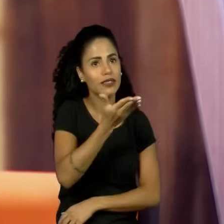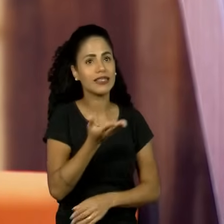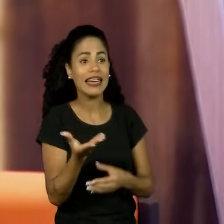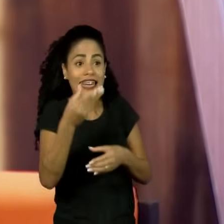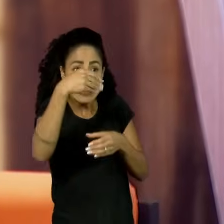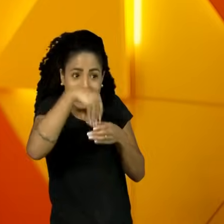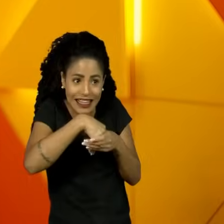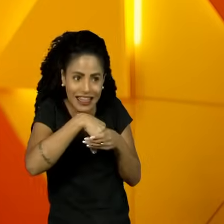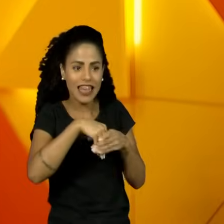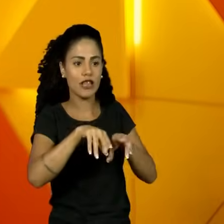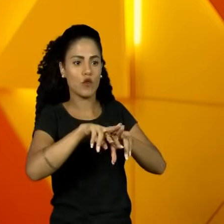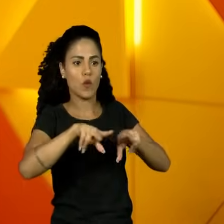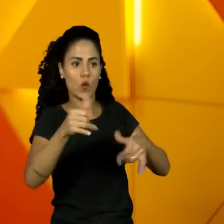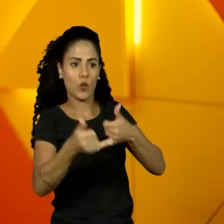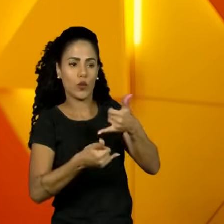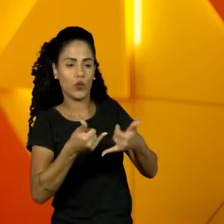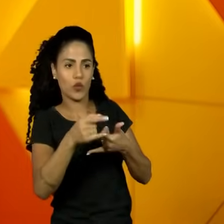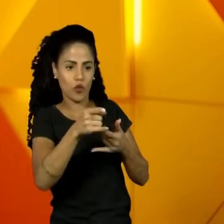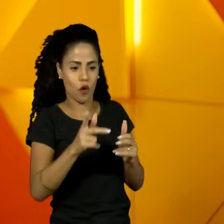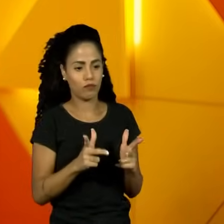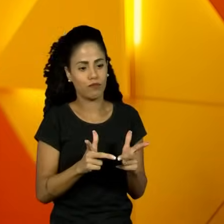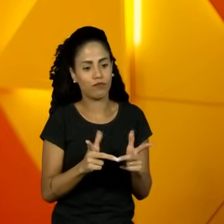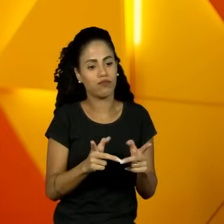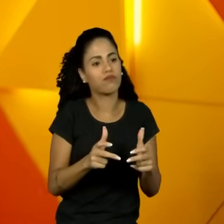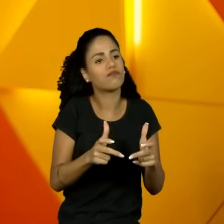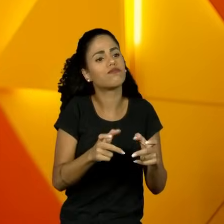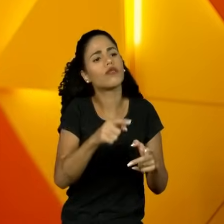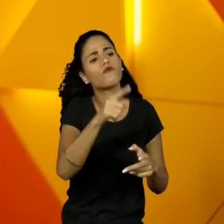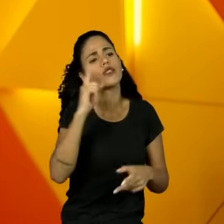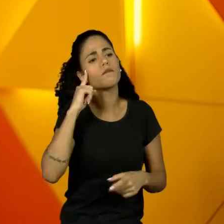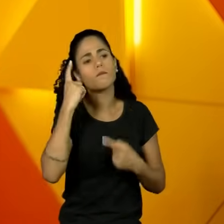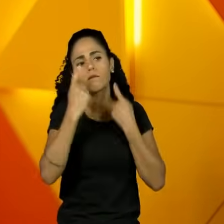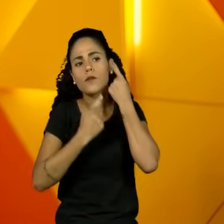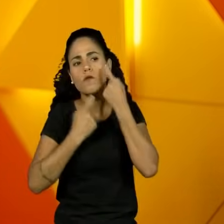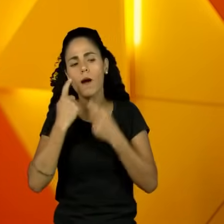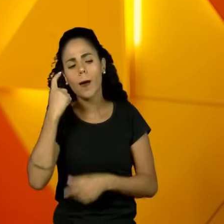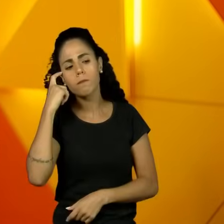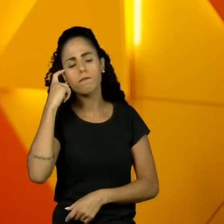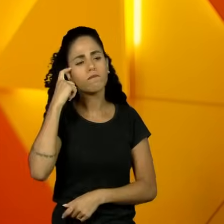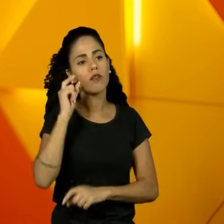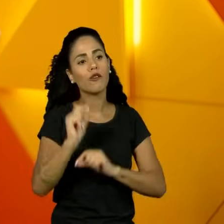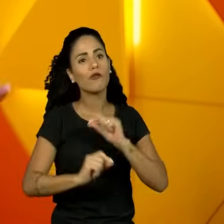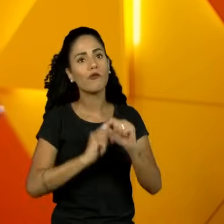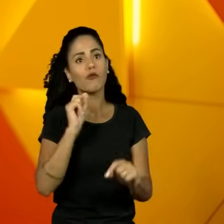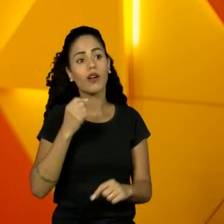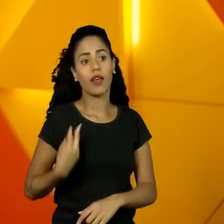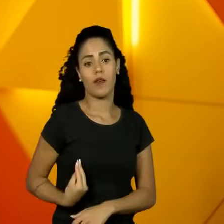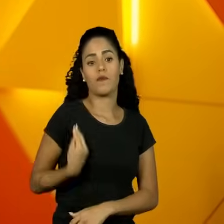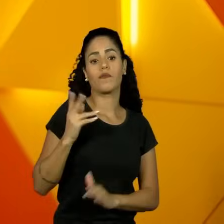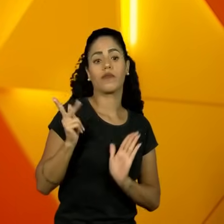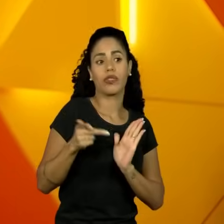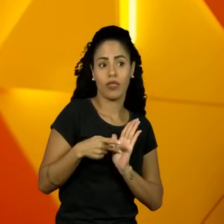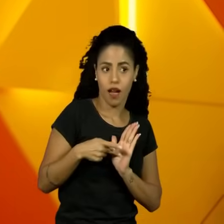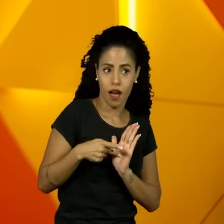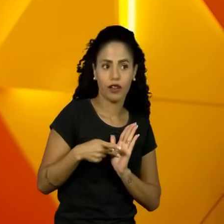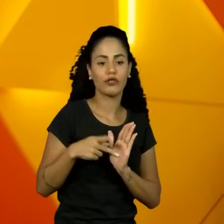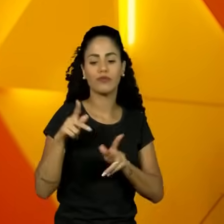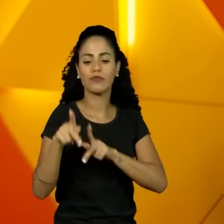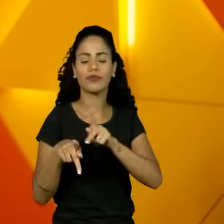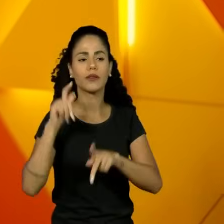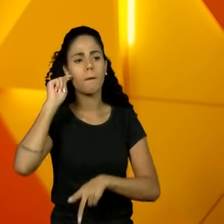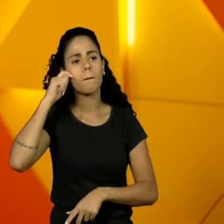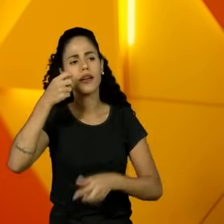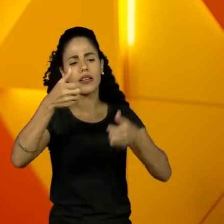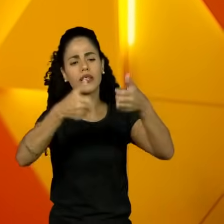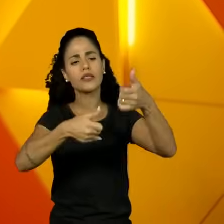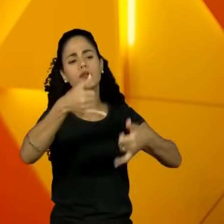jogos e você está sempre preocupada em trazer para os seus jogos aí uma realidade da população preta. Queria que você me